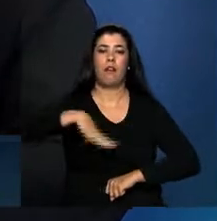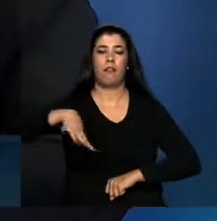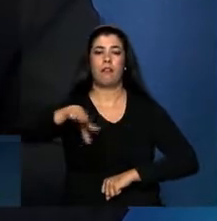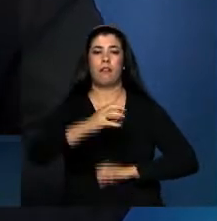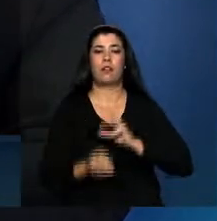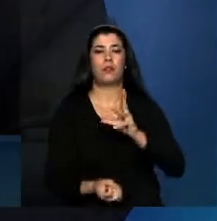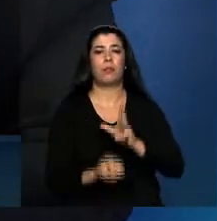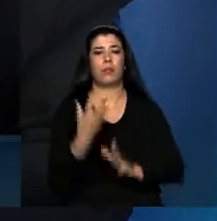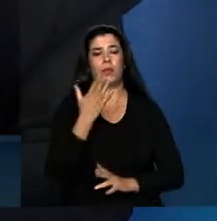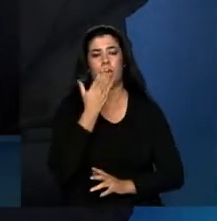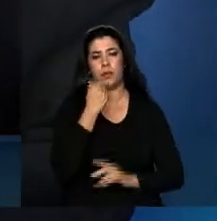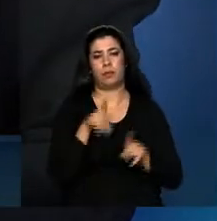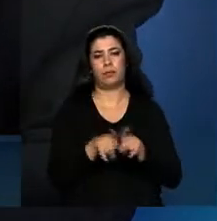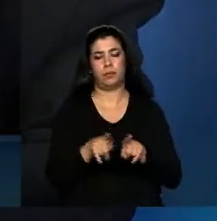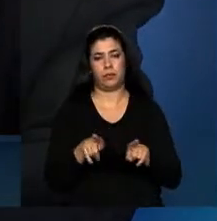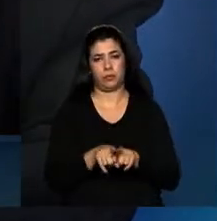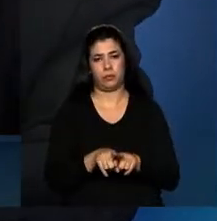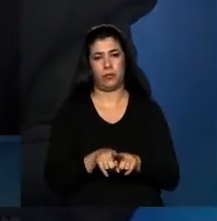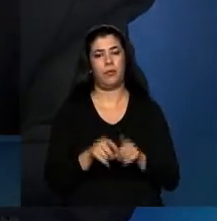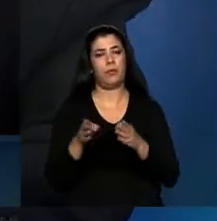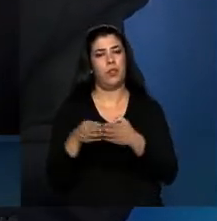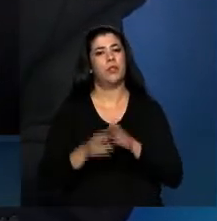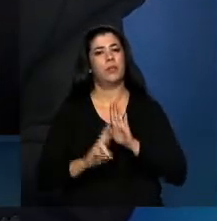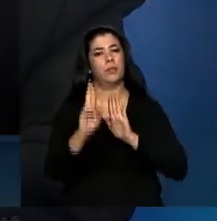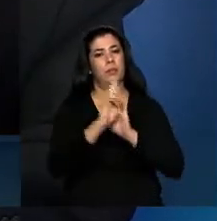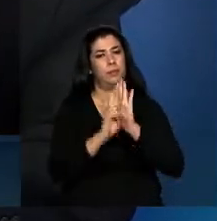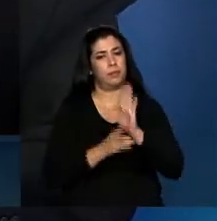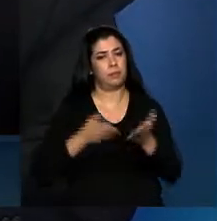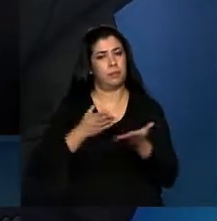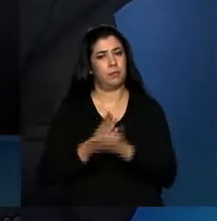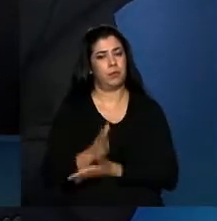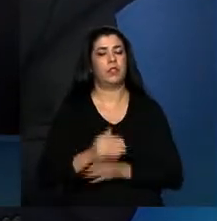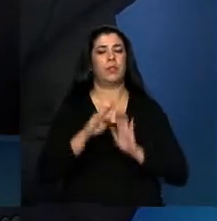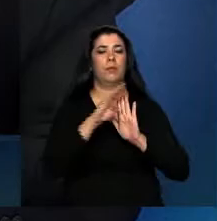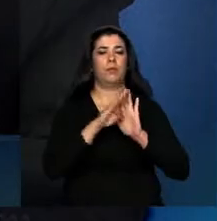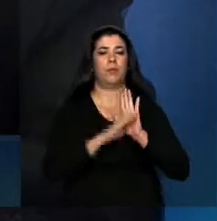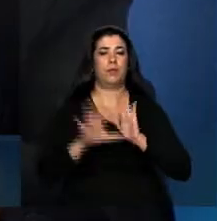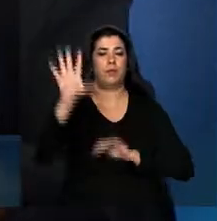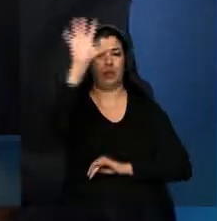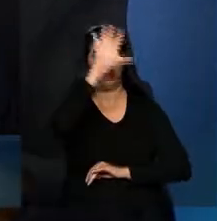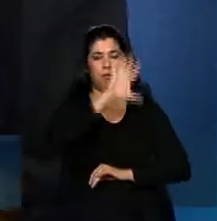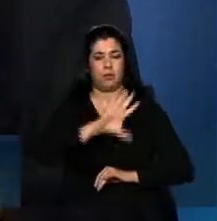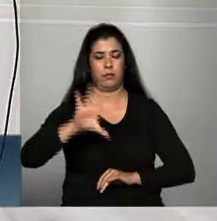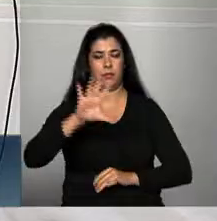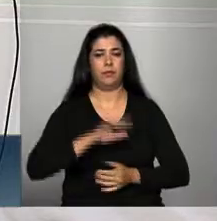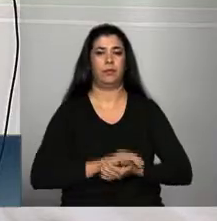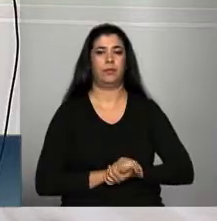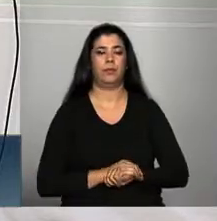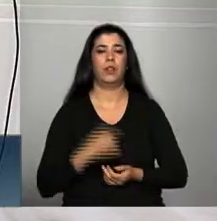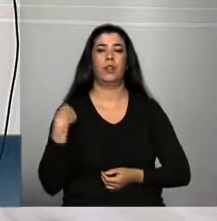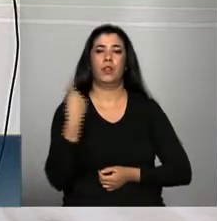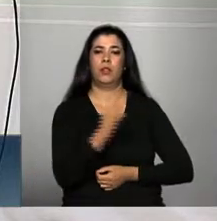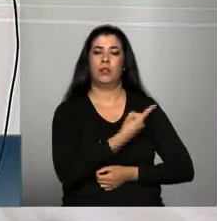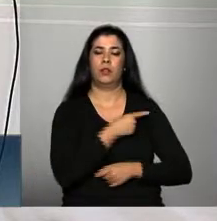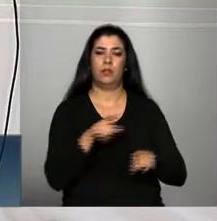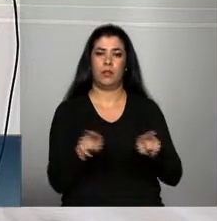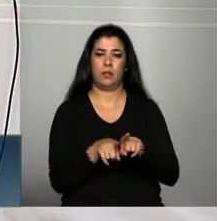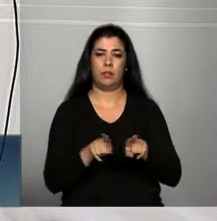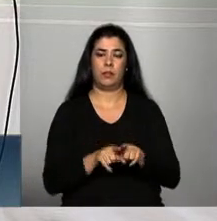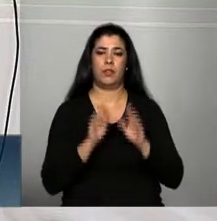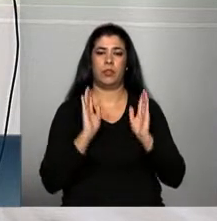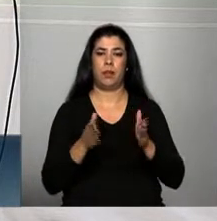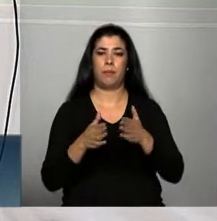pedindo a regularização do Programa Nacional de Crédito Fundiário. Nós também